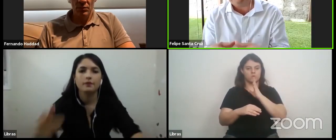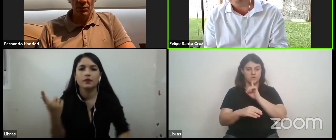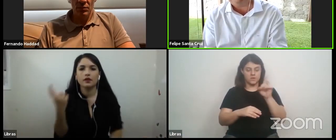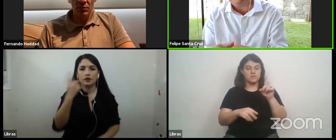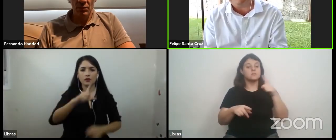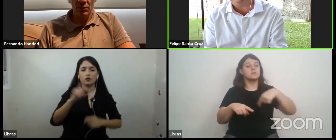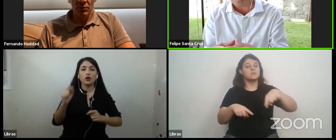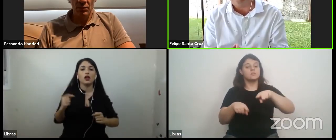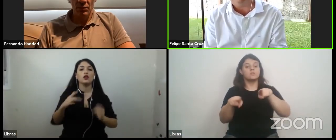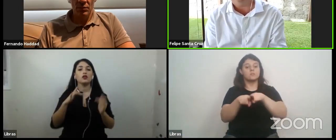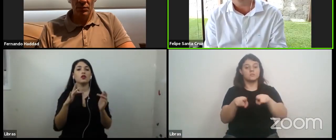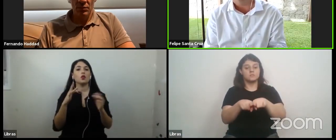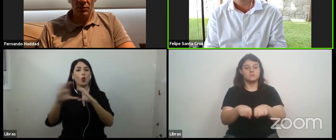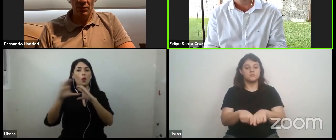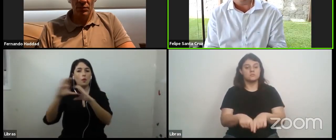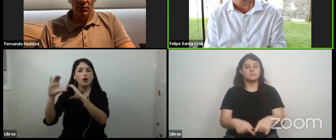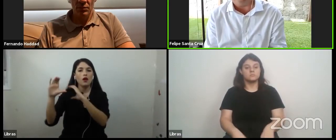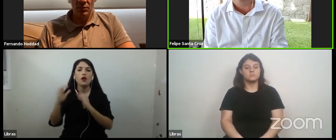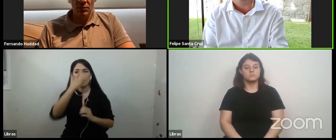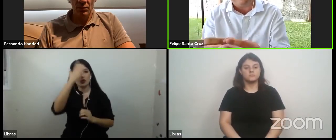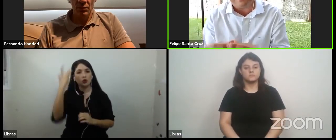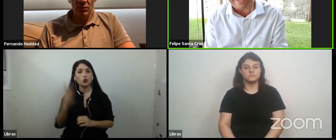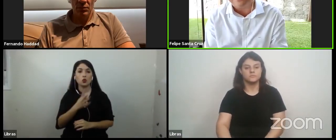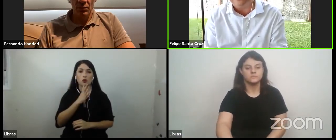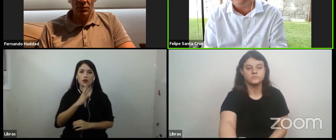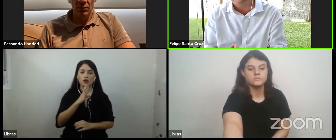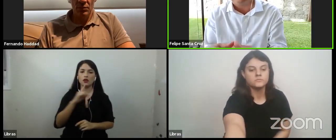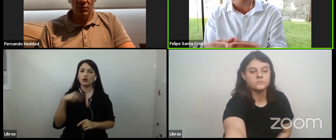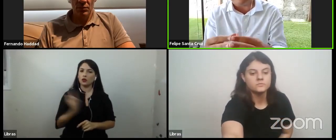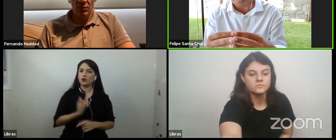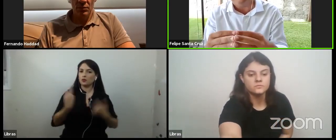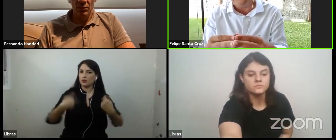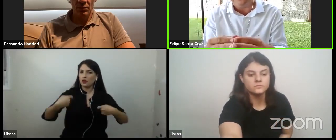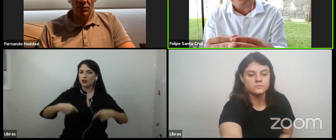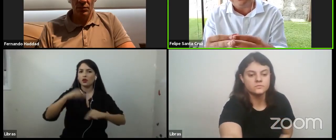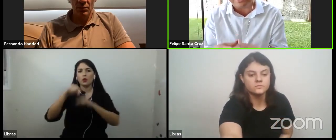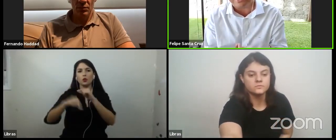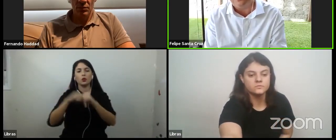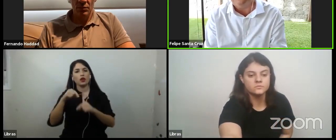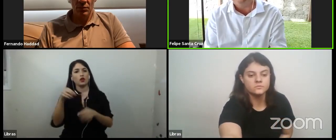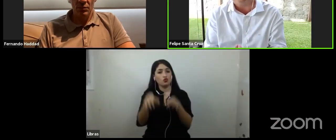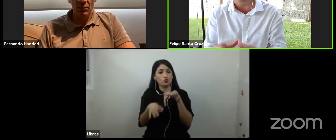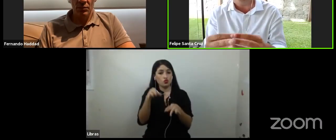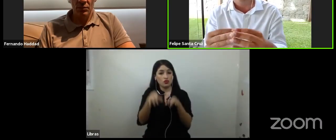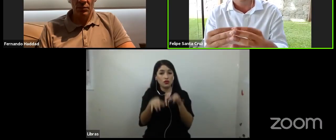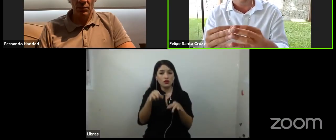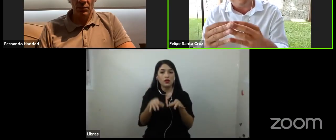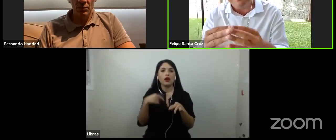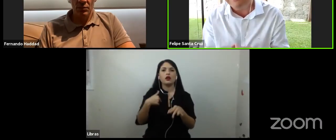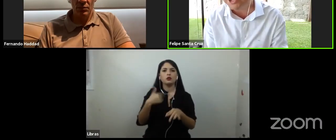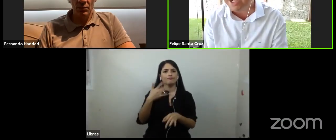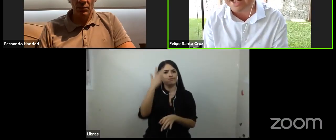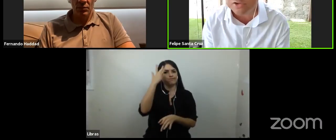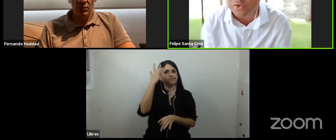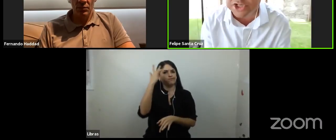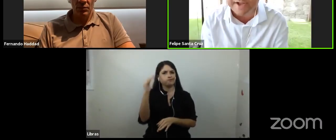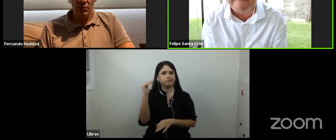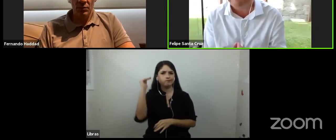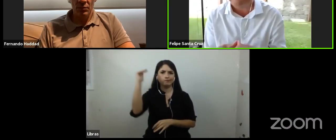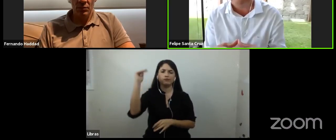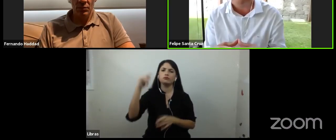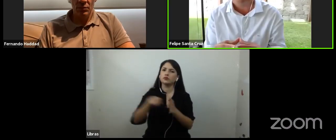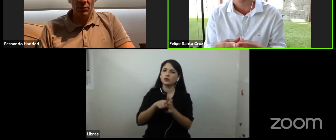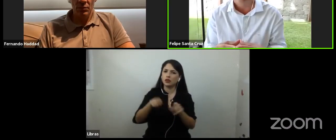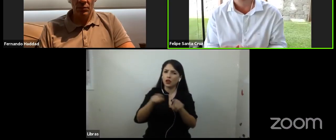que nós temos que ter instrumentos de celeridade no judiciário, de tecnologia, investigações